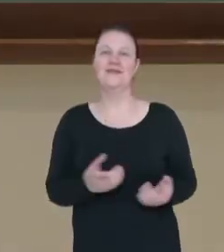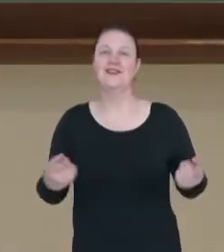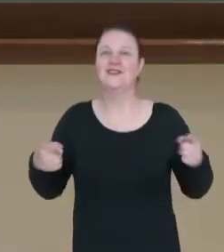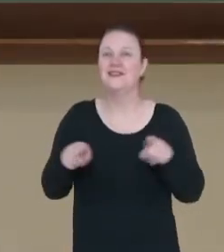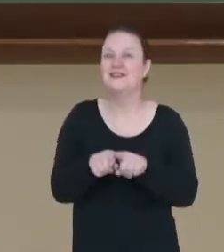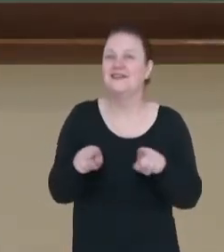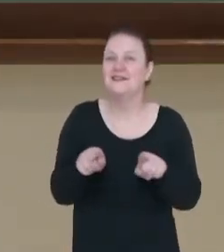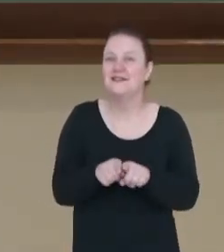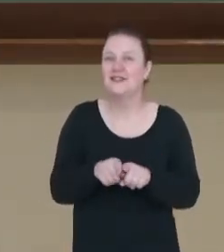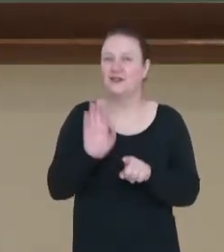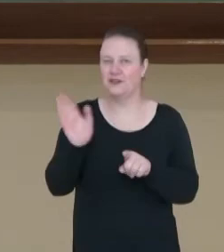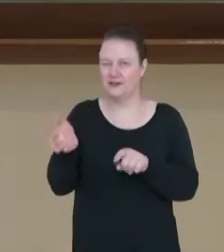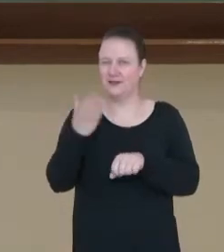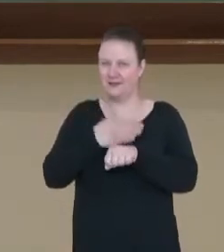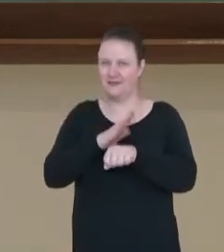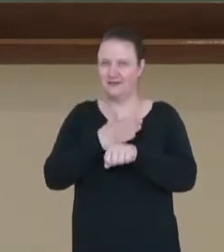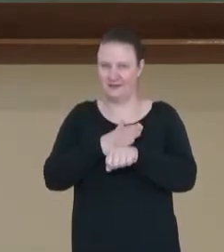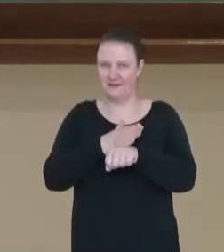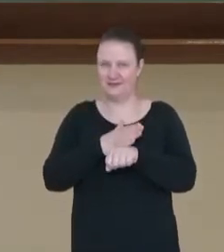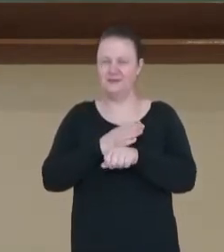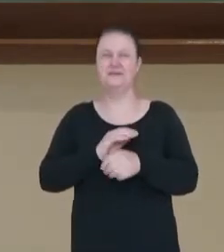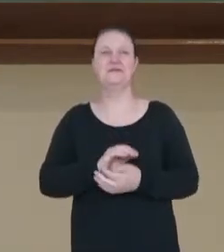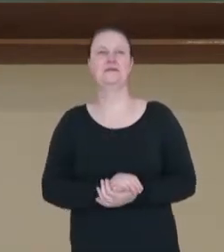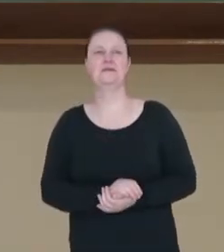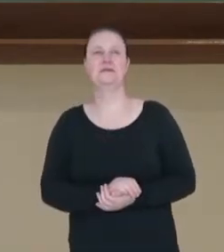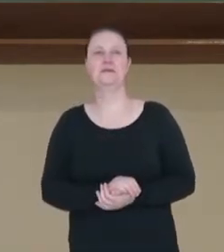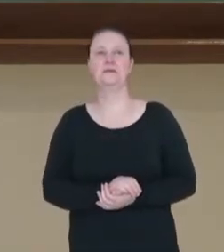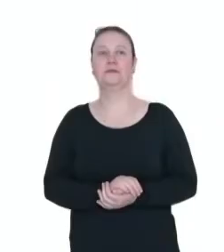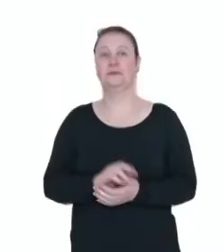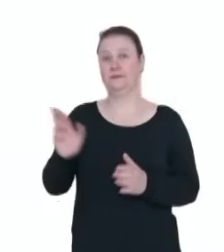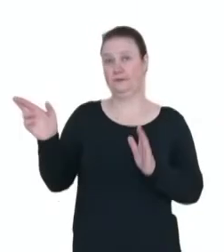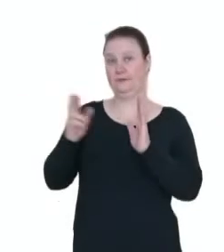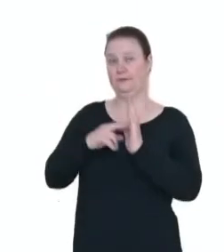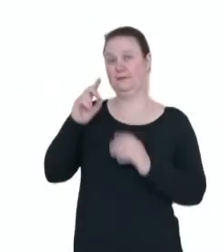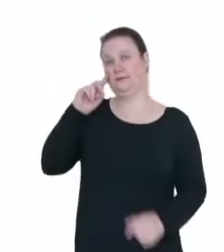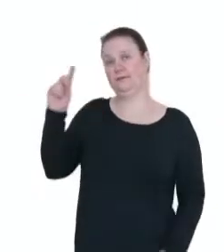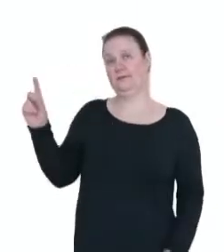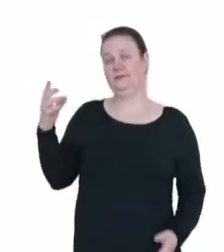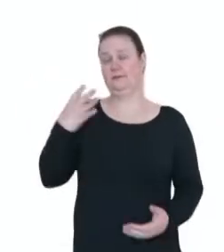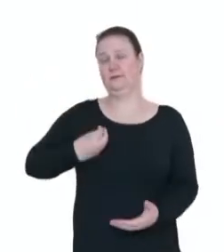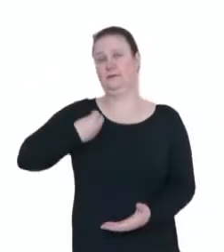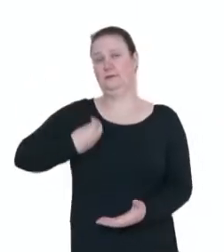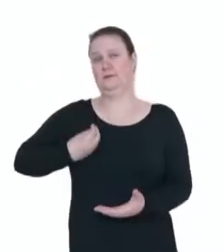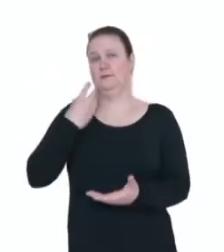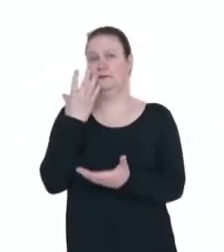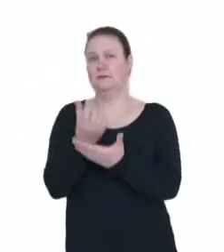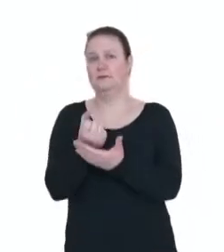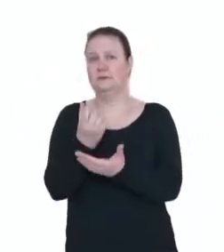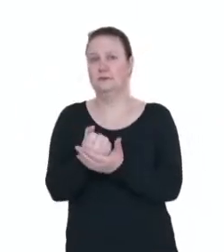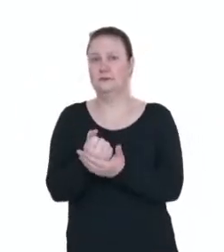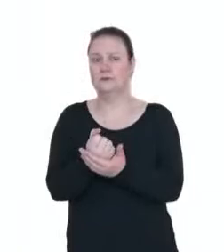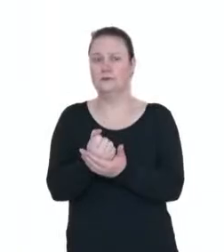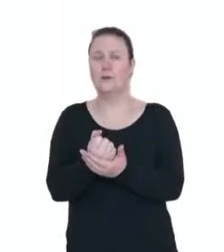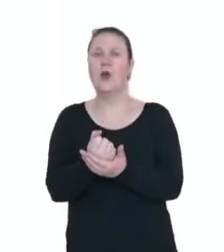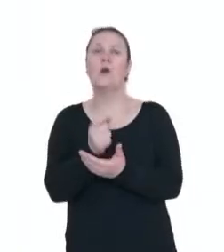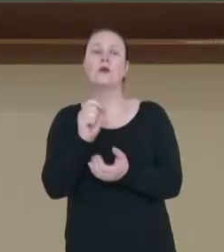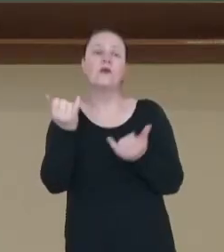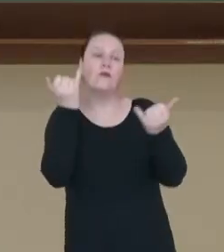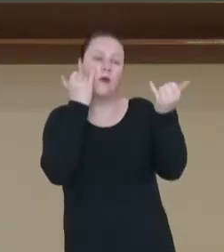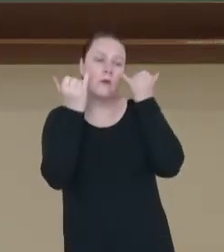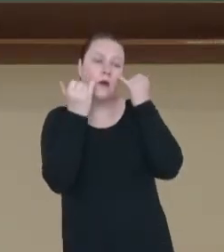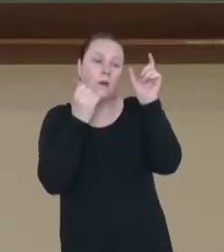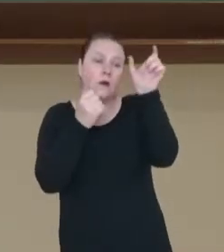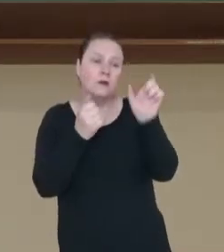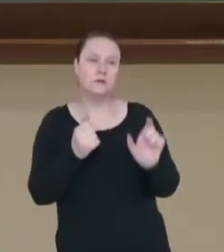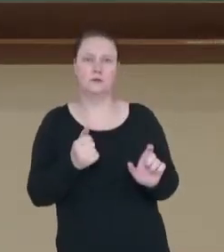Voltei, você fez aí que eu sei. Então, olha só. A biografia traz mais informações sobre o biografado, mostrando o